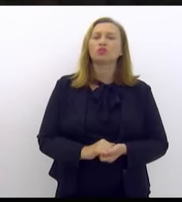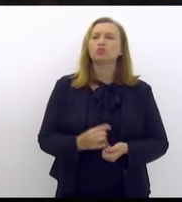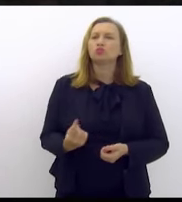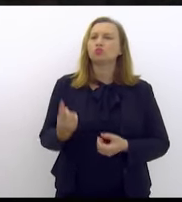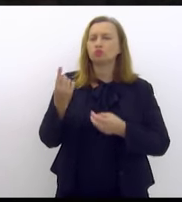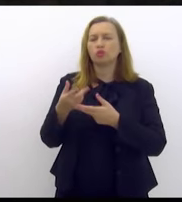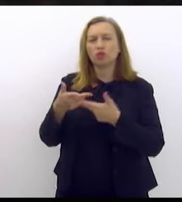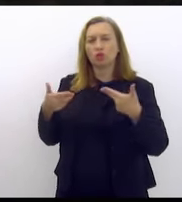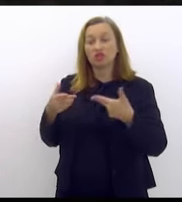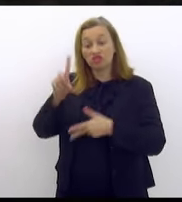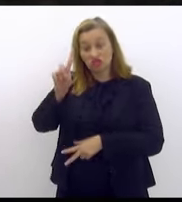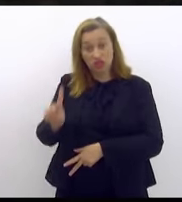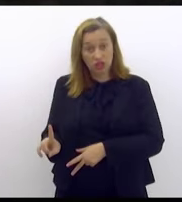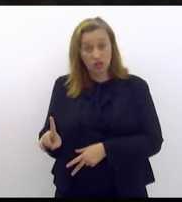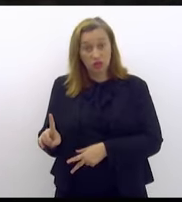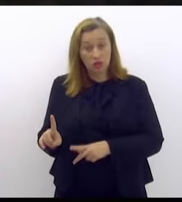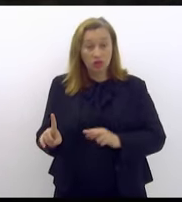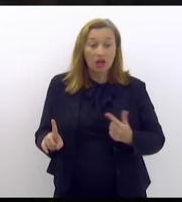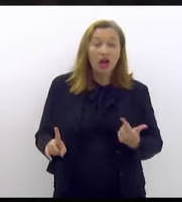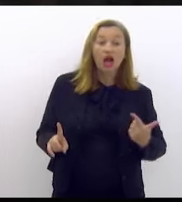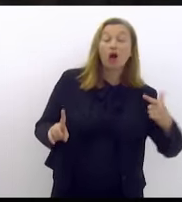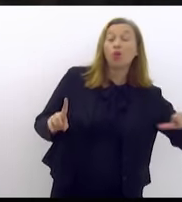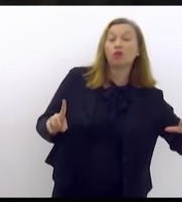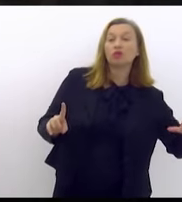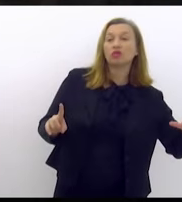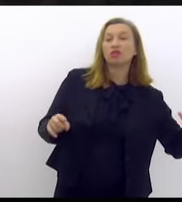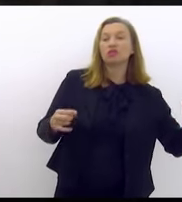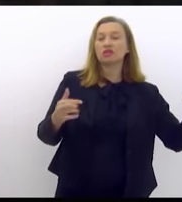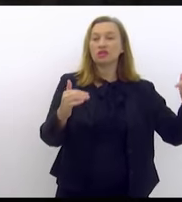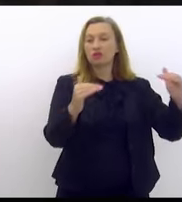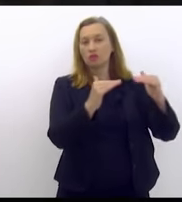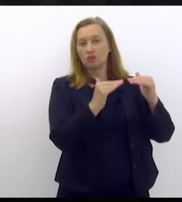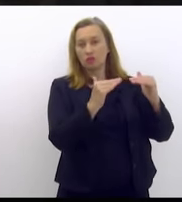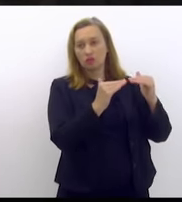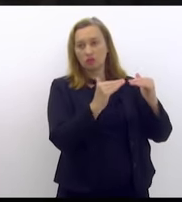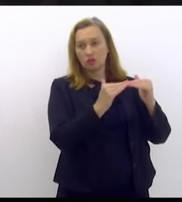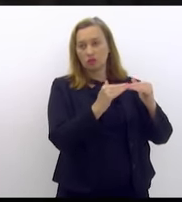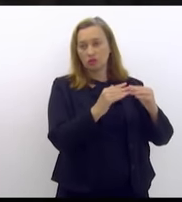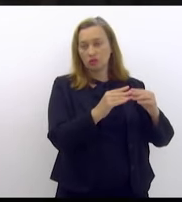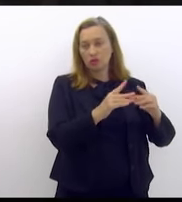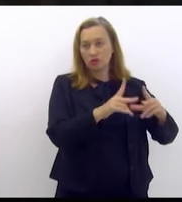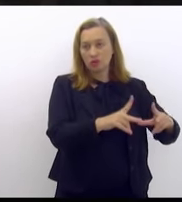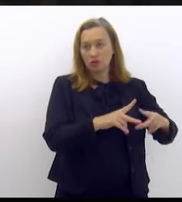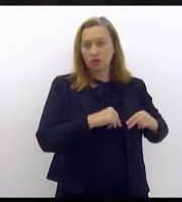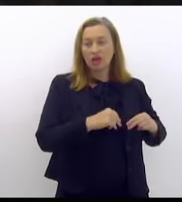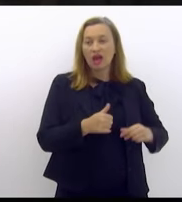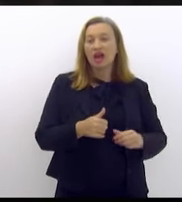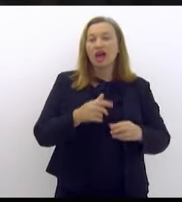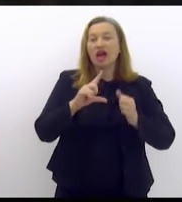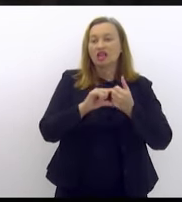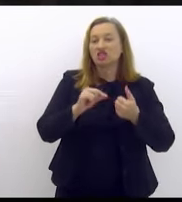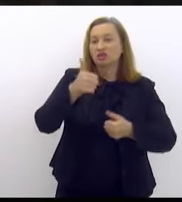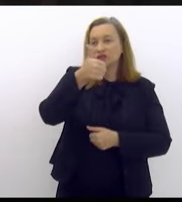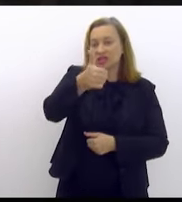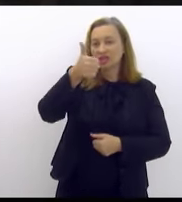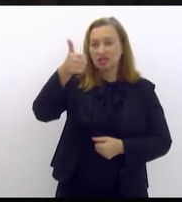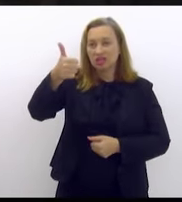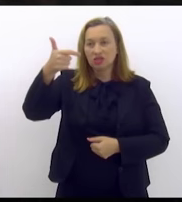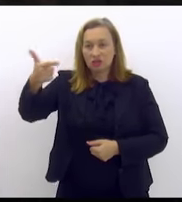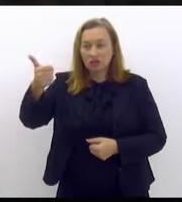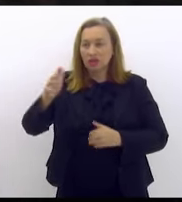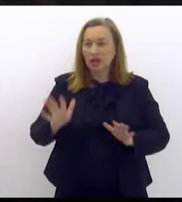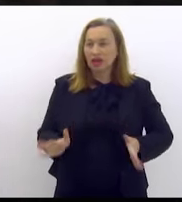é direito e a outra é você concordar com o mérito. Artigo 112. A iniciativa das